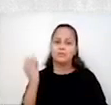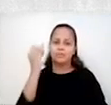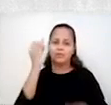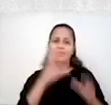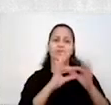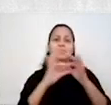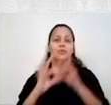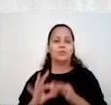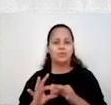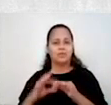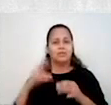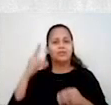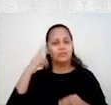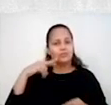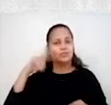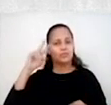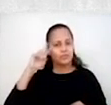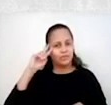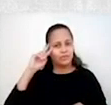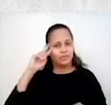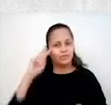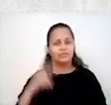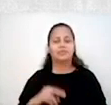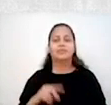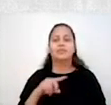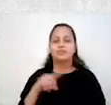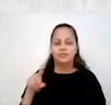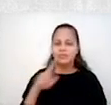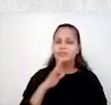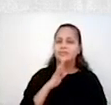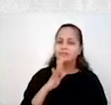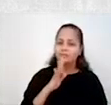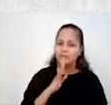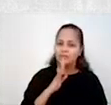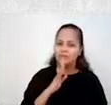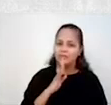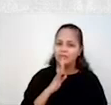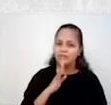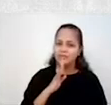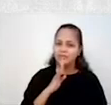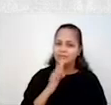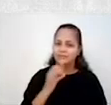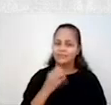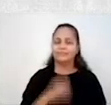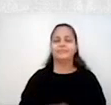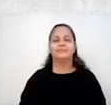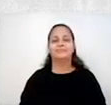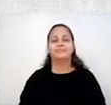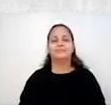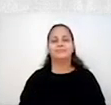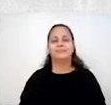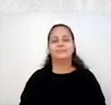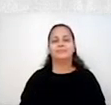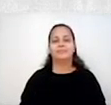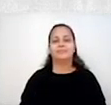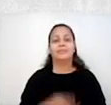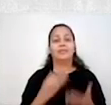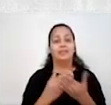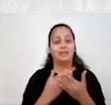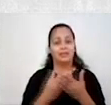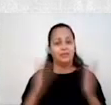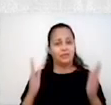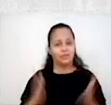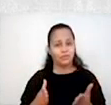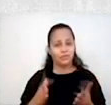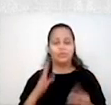para esse contexto histórico que nós estamos vendo. Beleza? Vocês vão conhecer um pouquinho melhor sobre ele na próxima aula. Bom,